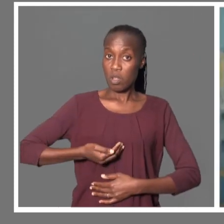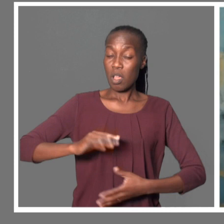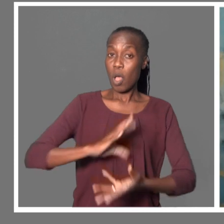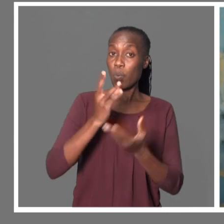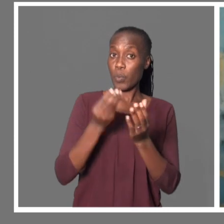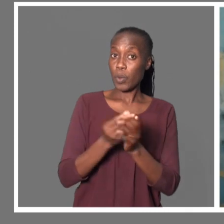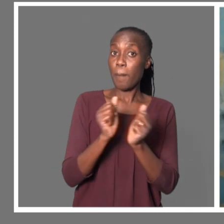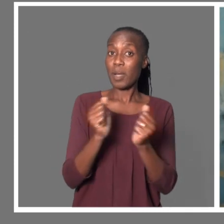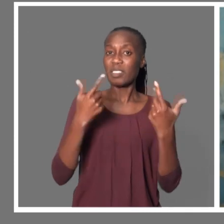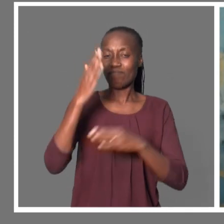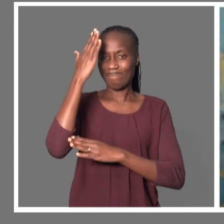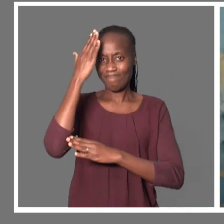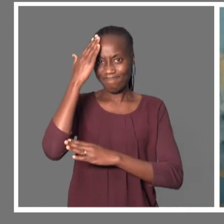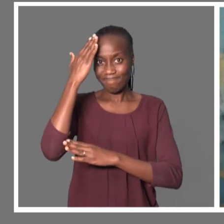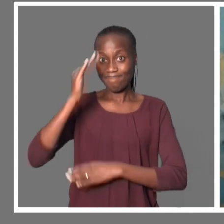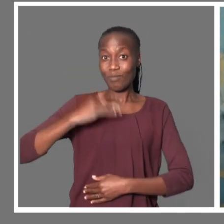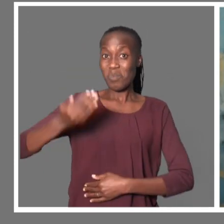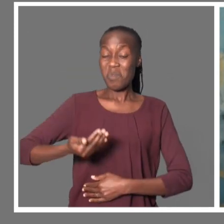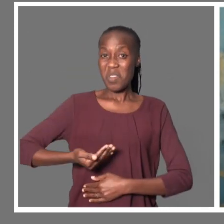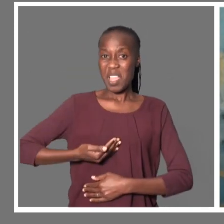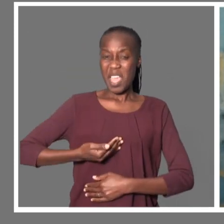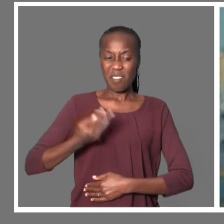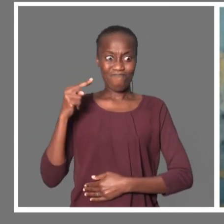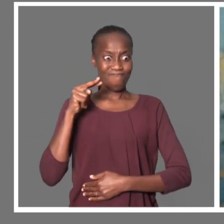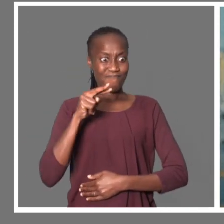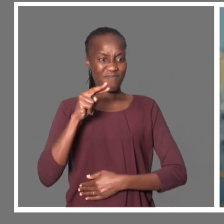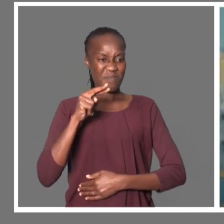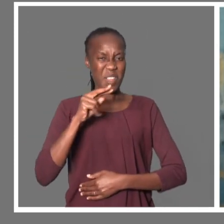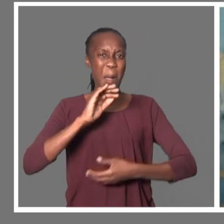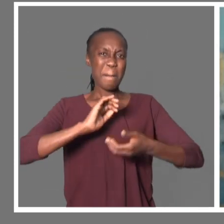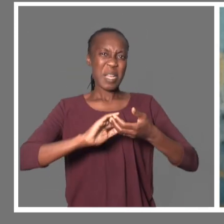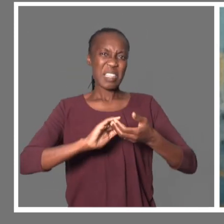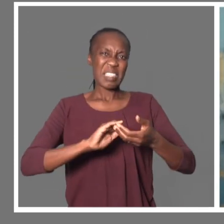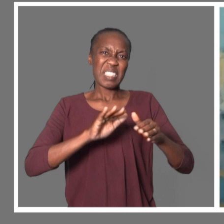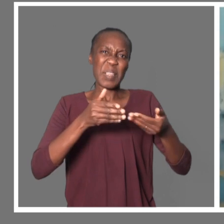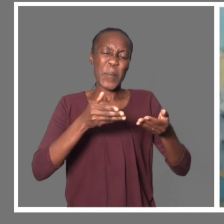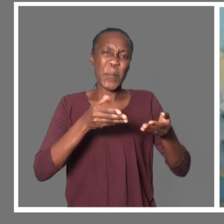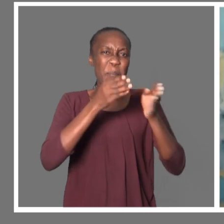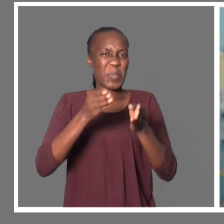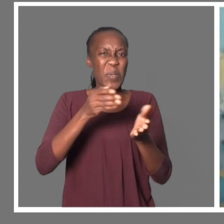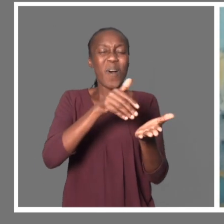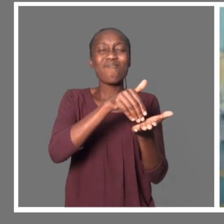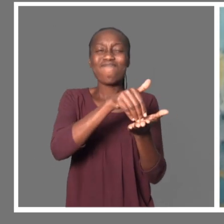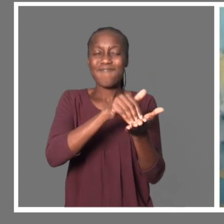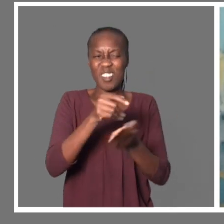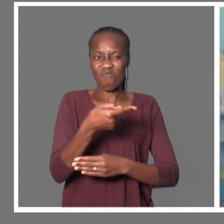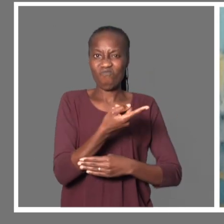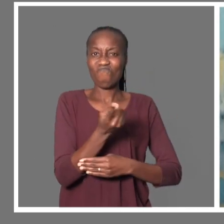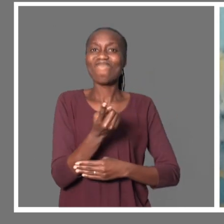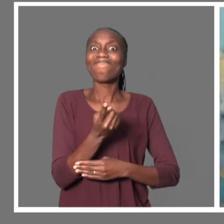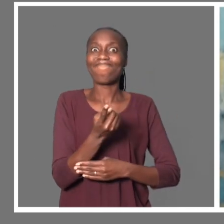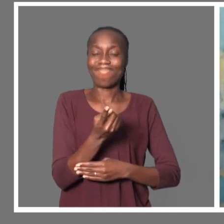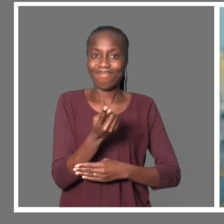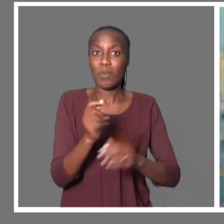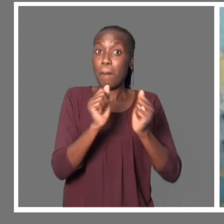sabem que muitas vezes, são o sexo